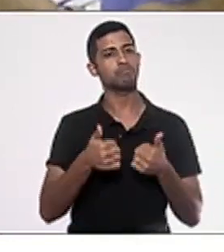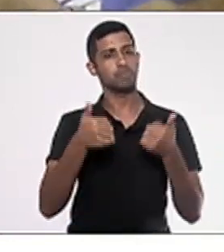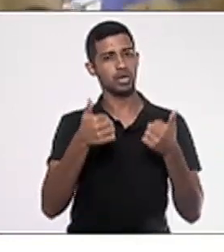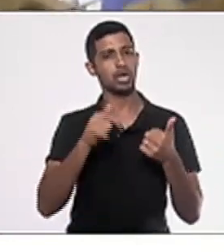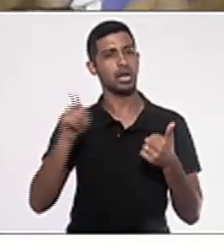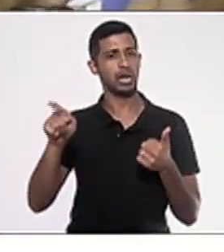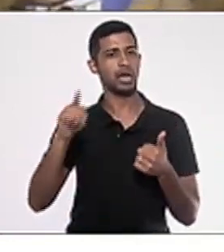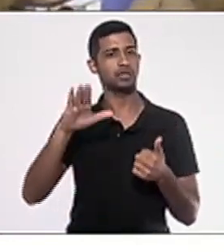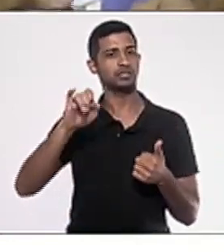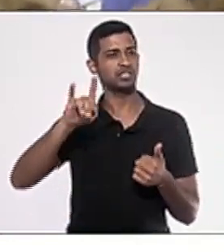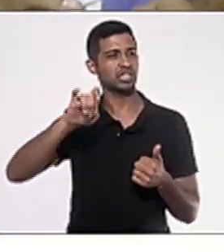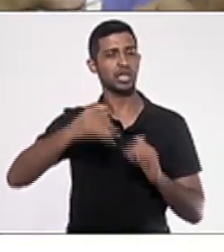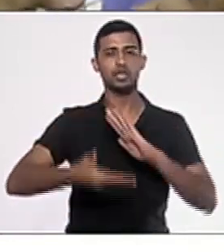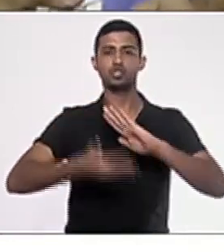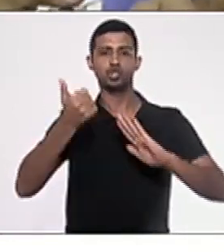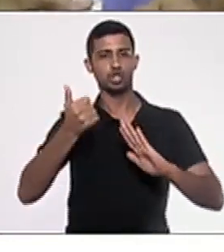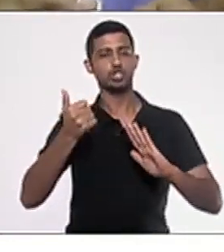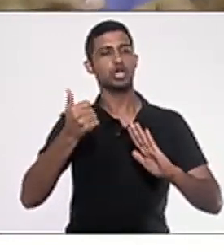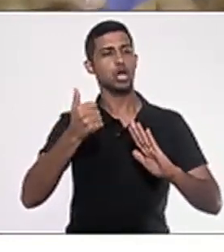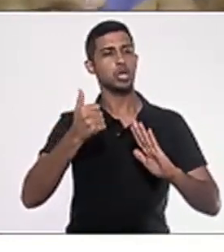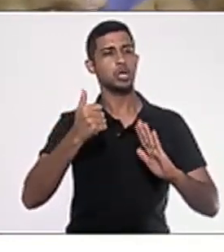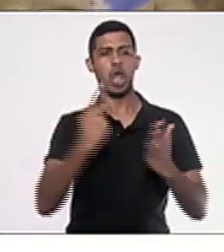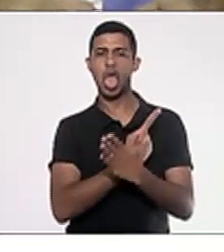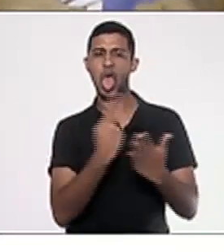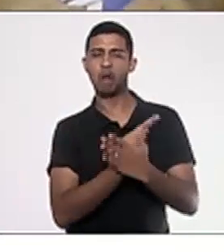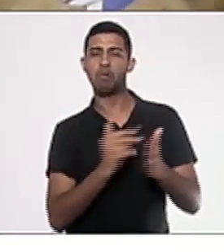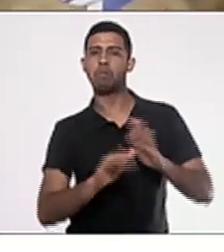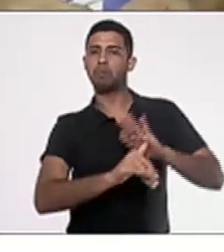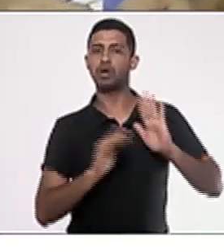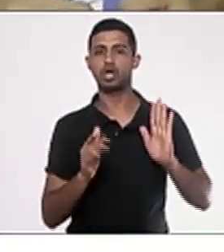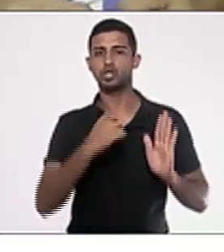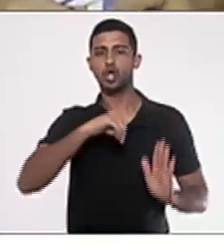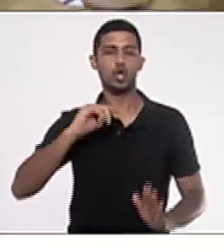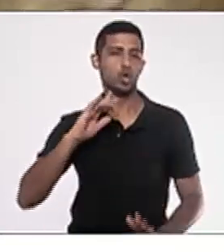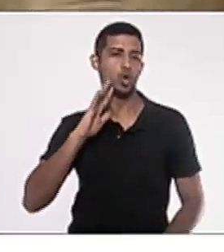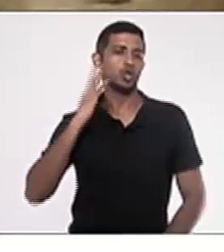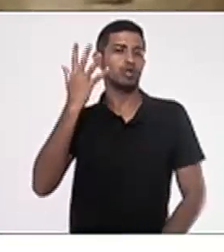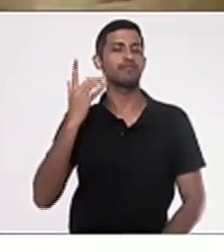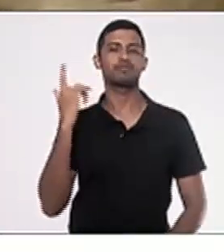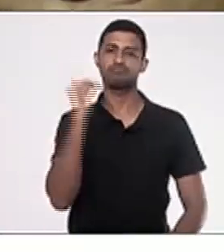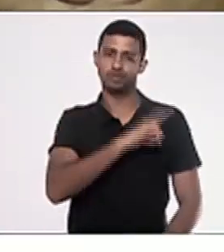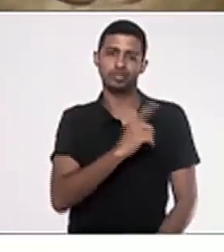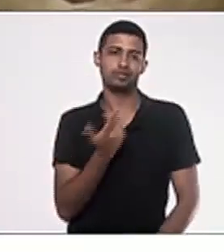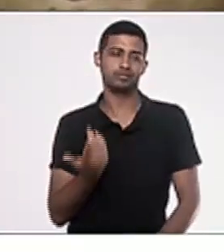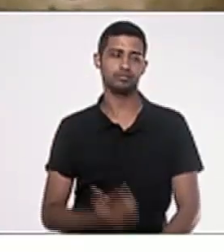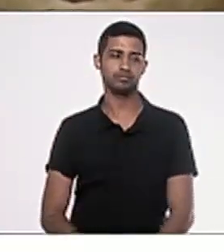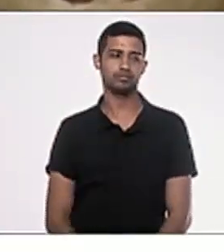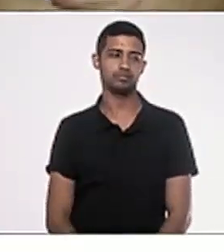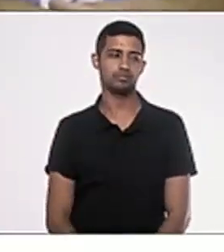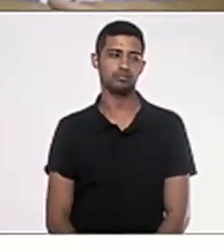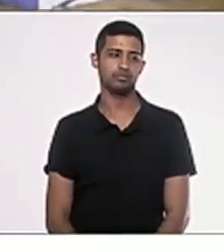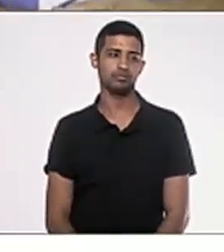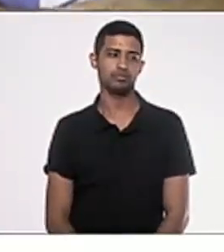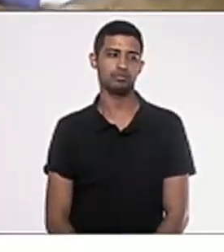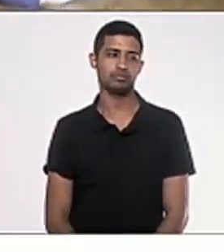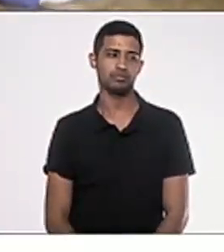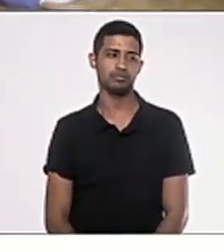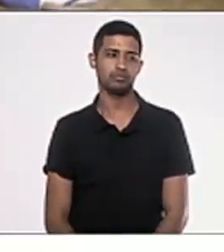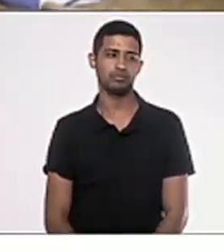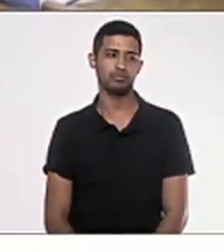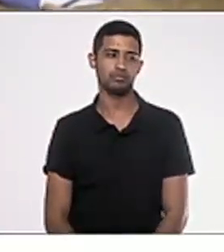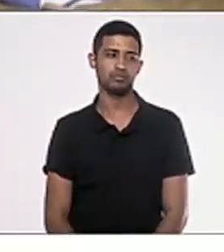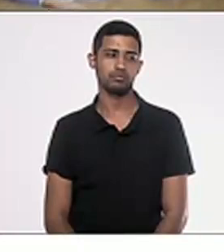a aplicação da irregularidade. E a gente consegue resolver isso administrativamente. De alguma forma, eles lá internamente devem fazer